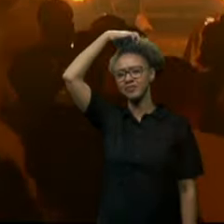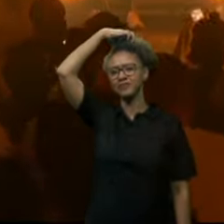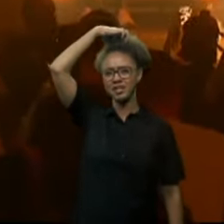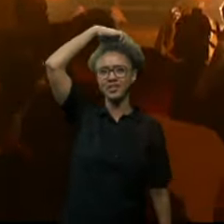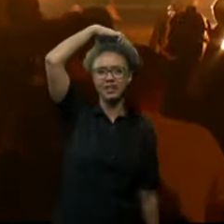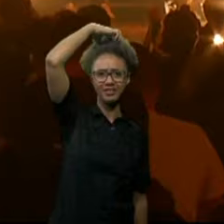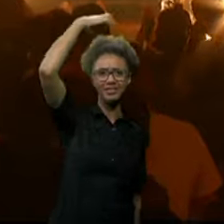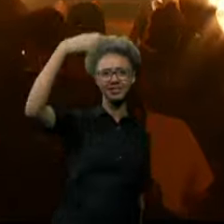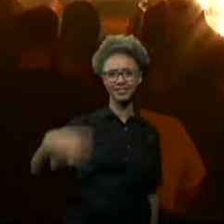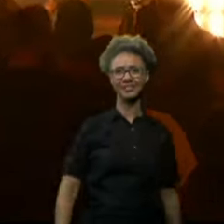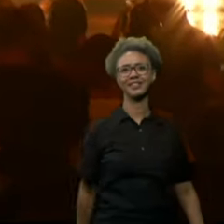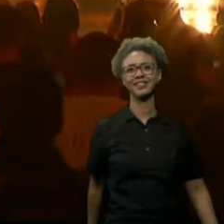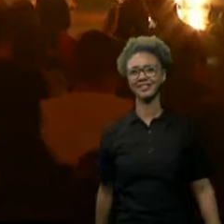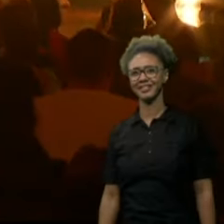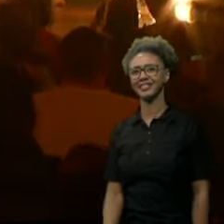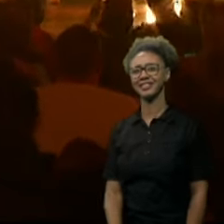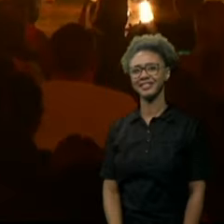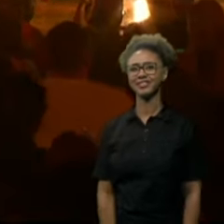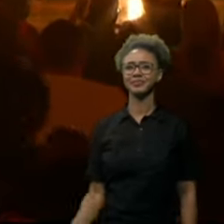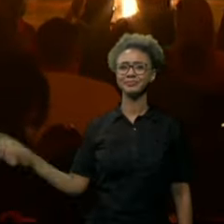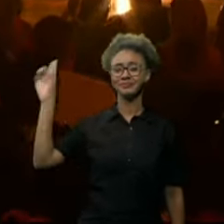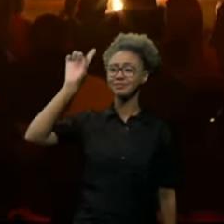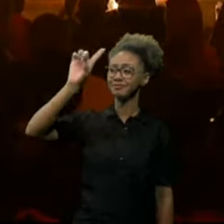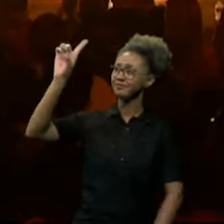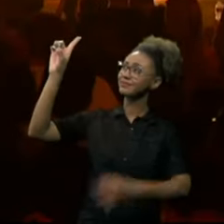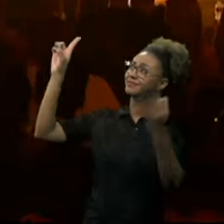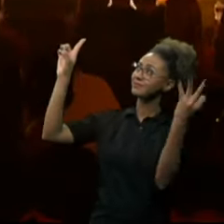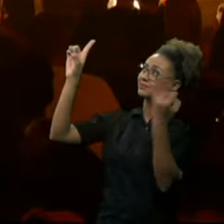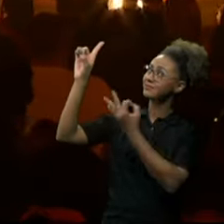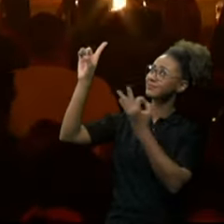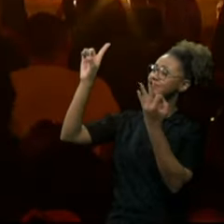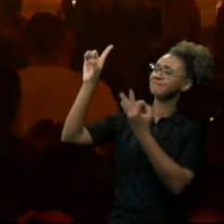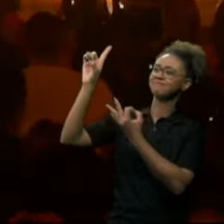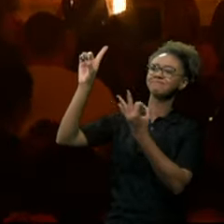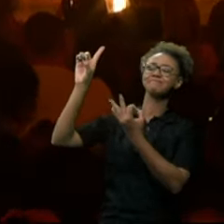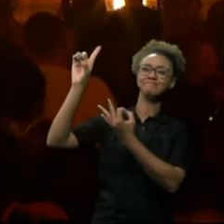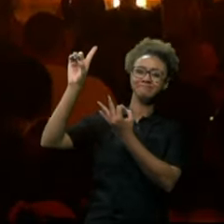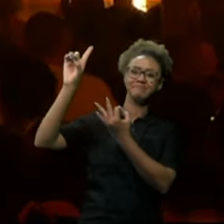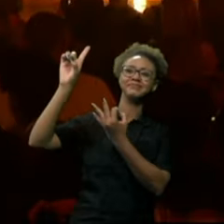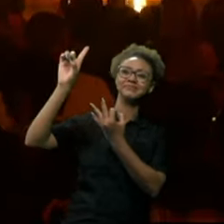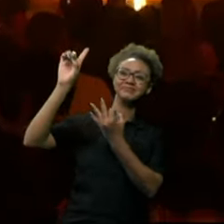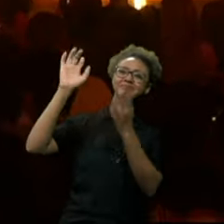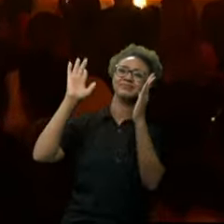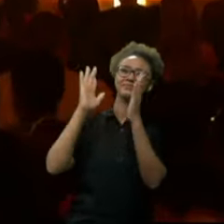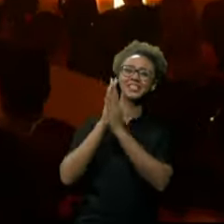Senhores santo santo santo santo santo é